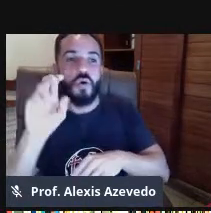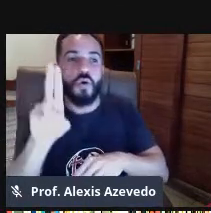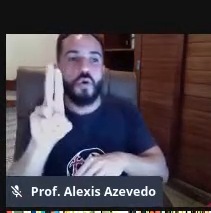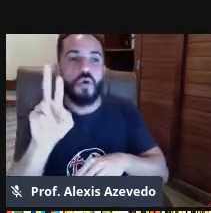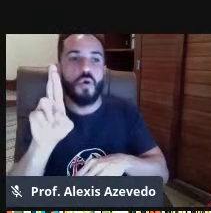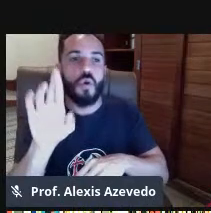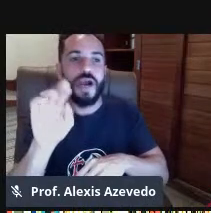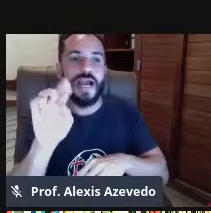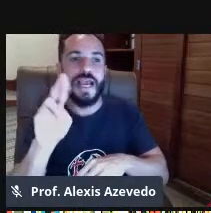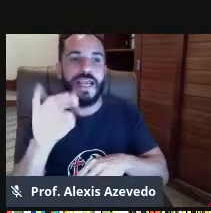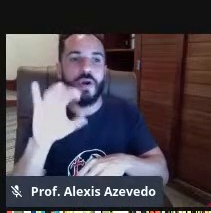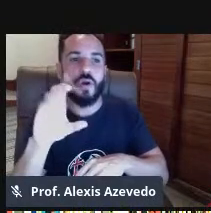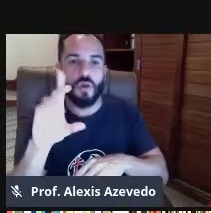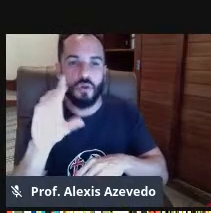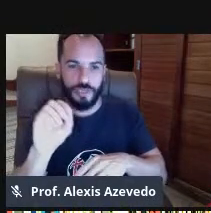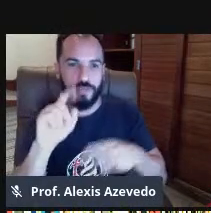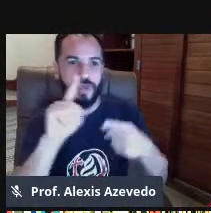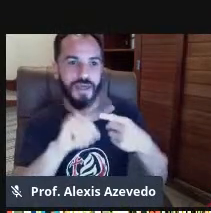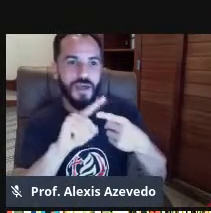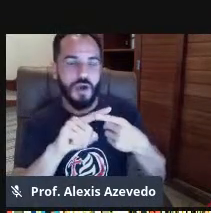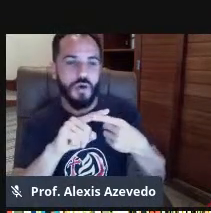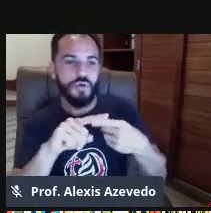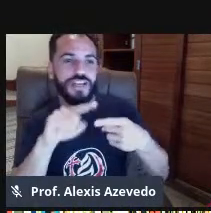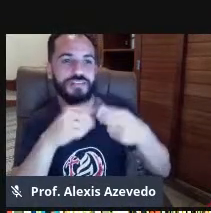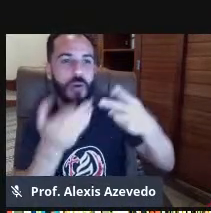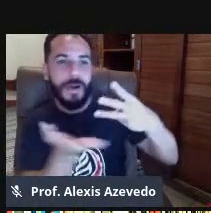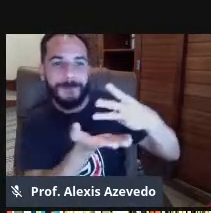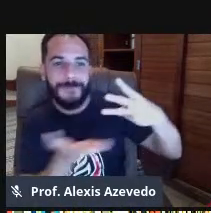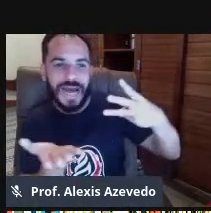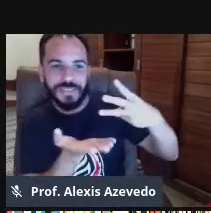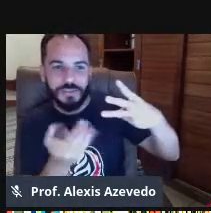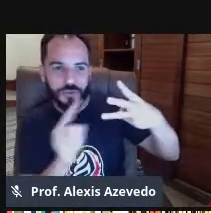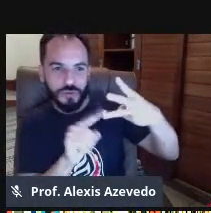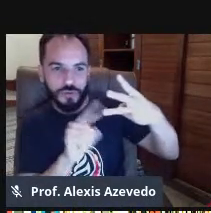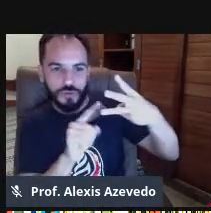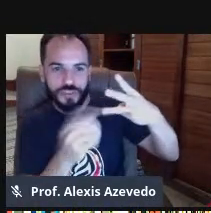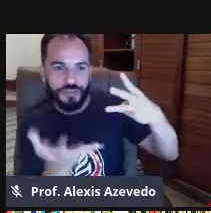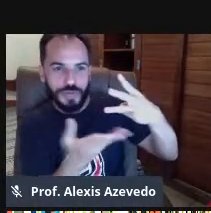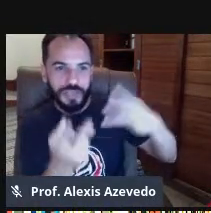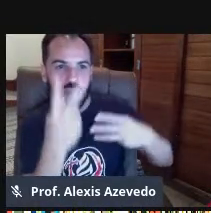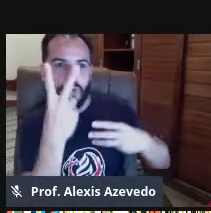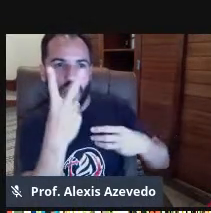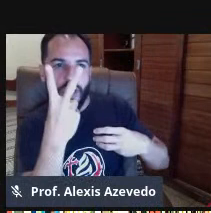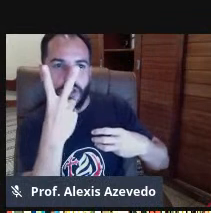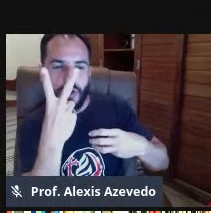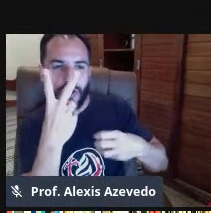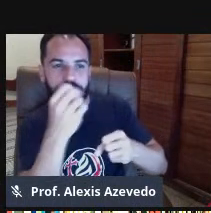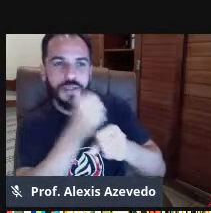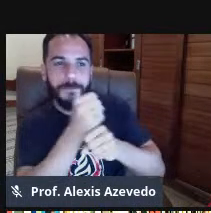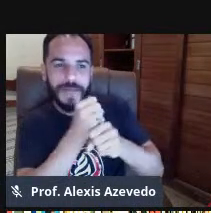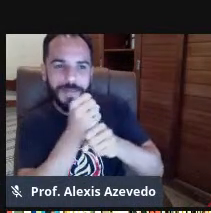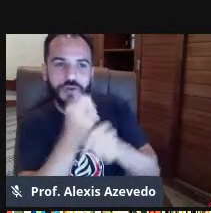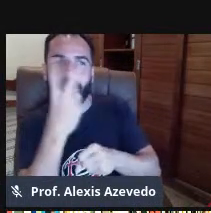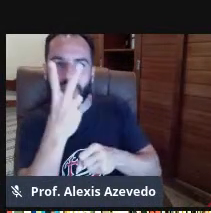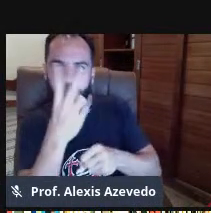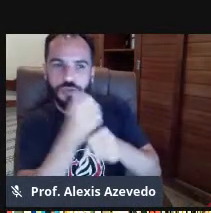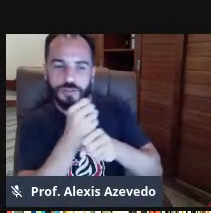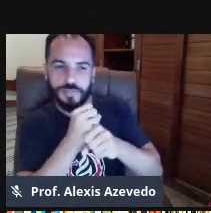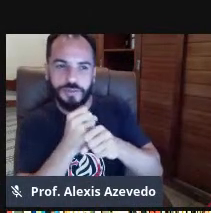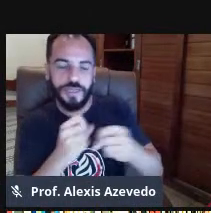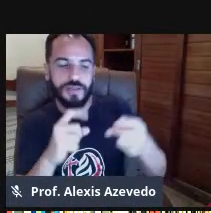Então, nós temos um nível básico que acontece nos dois primeiros anos, que é o primeiro, segundo, terceiro e